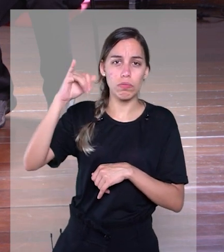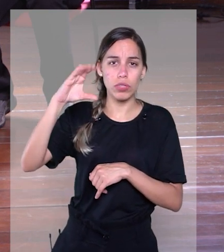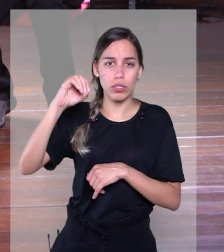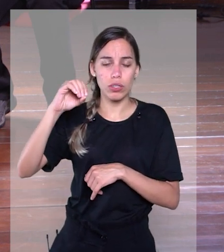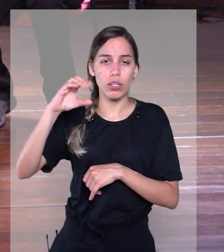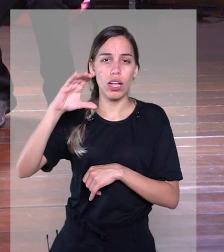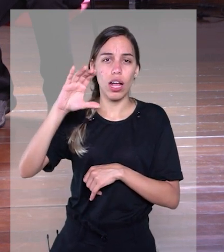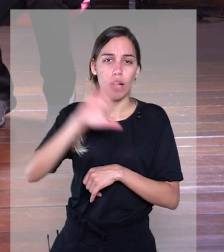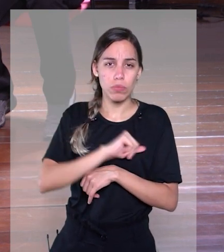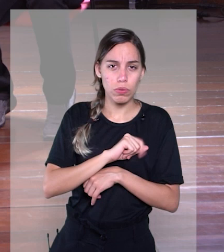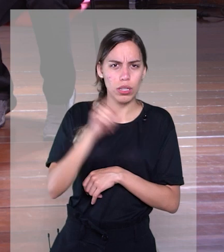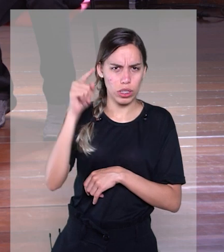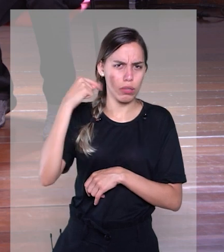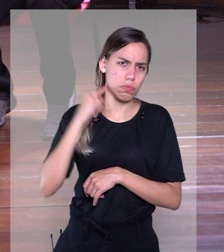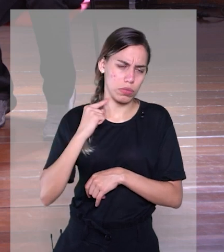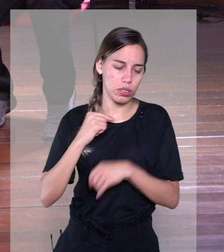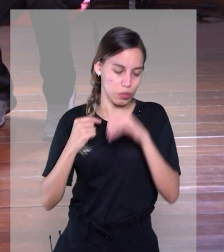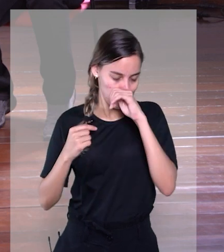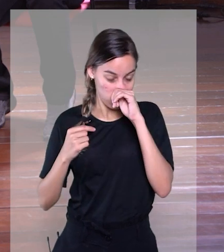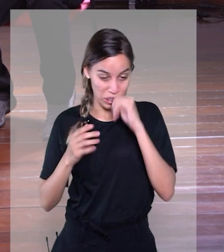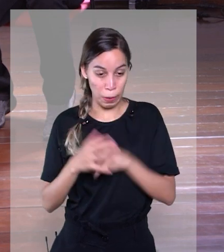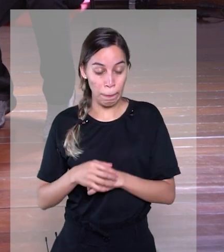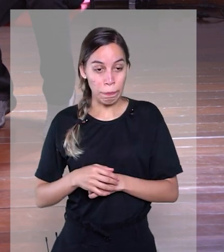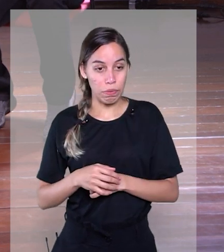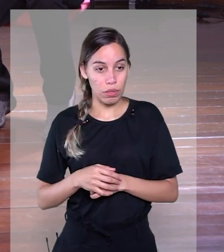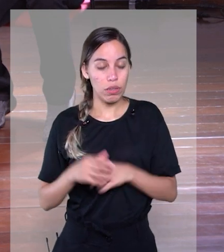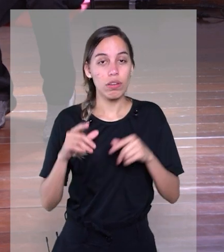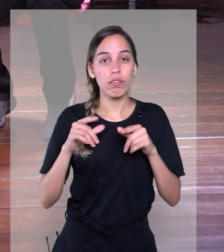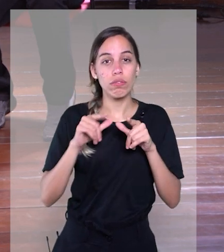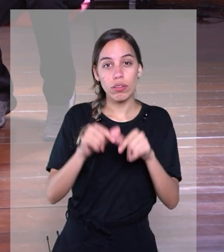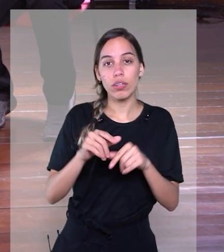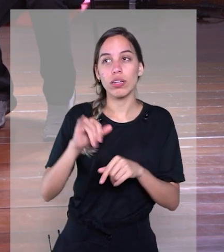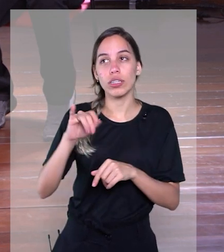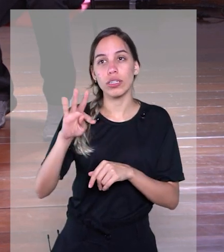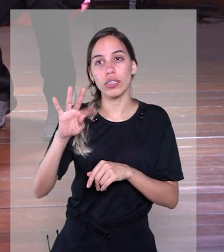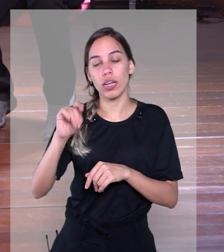Brás, quem se interessa por fotografia. E, bom, um rolê por Itabira é sempre bom, né?